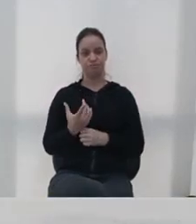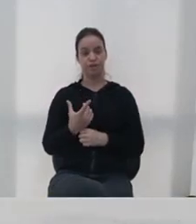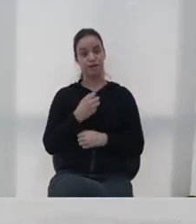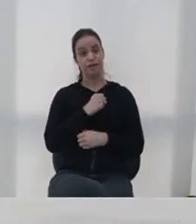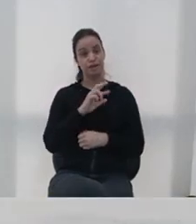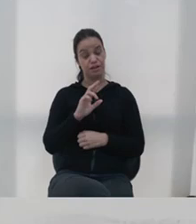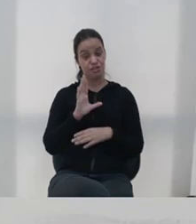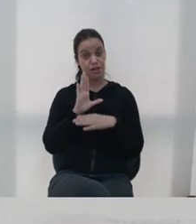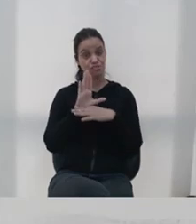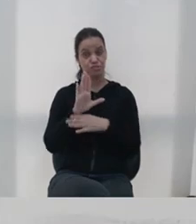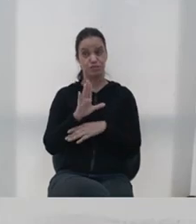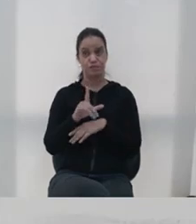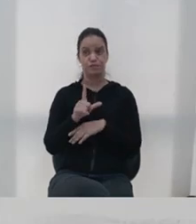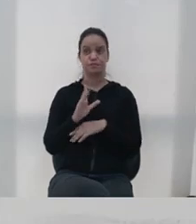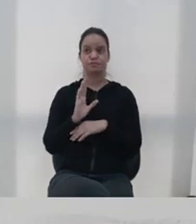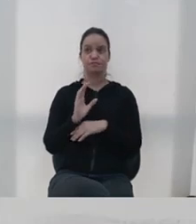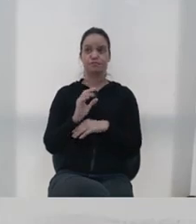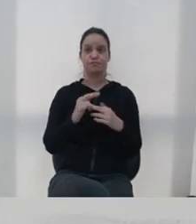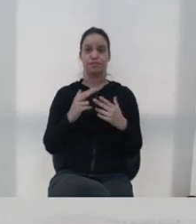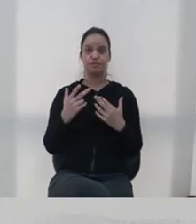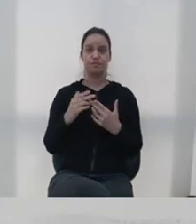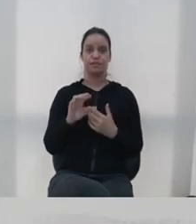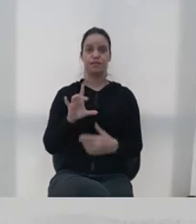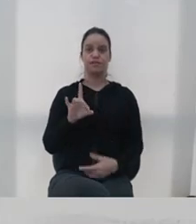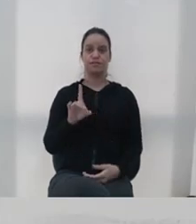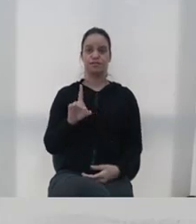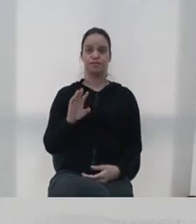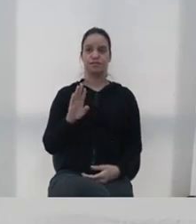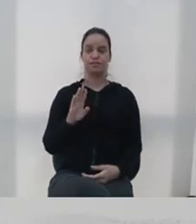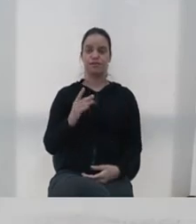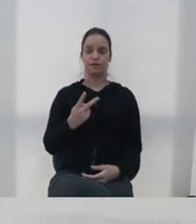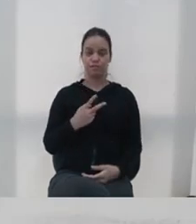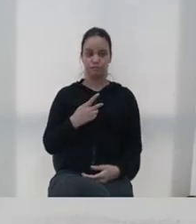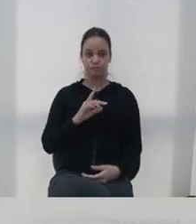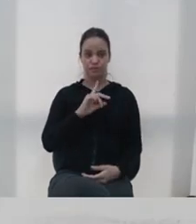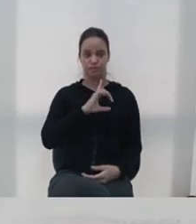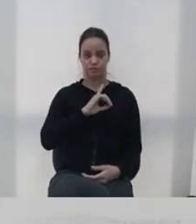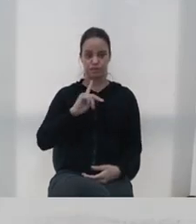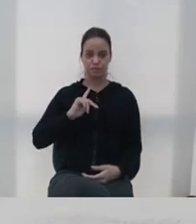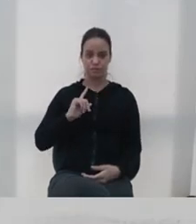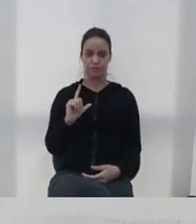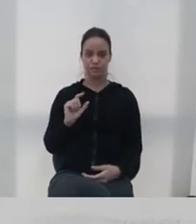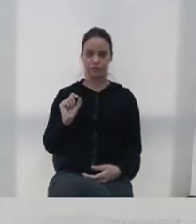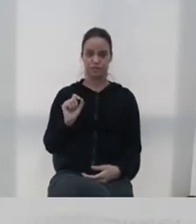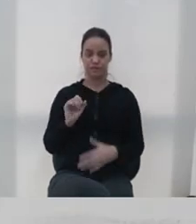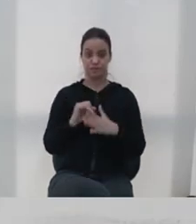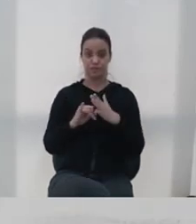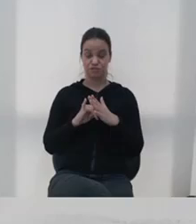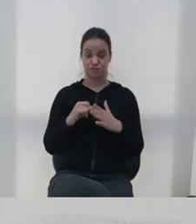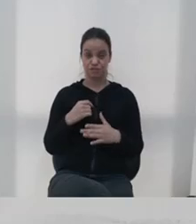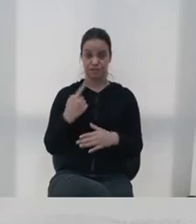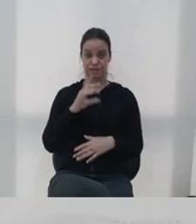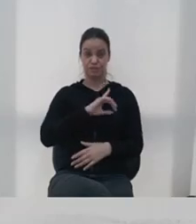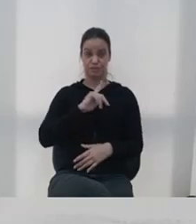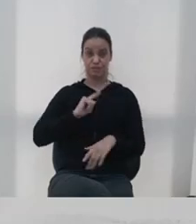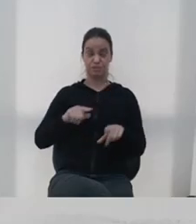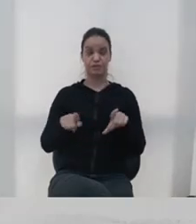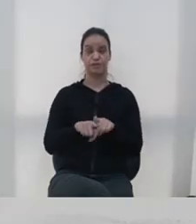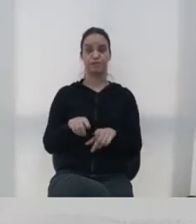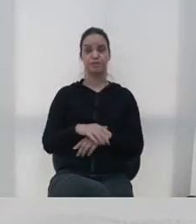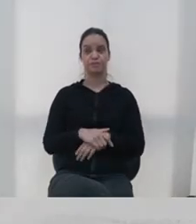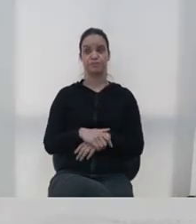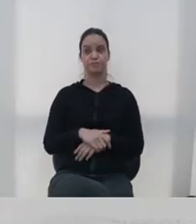senhor. As atribuições da Defensoria Pública são de conhecimento dessa instituição e da própria Defensoria Pública.